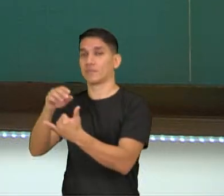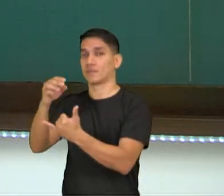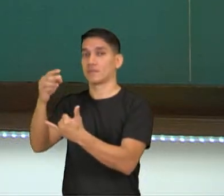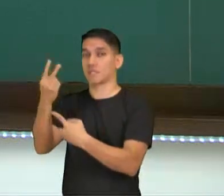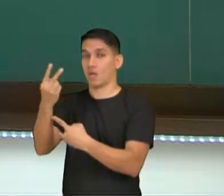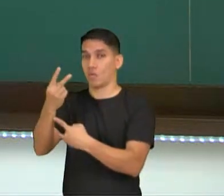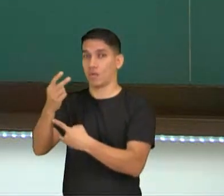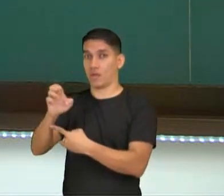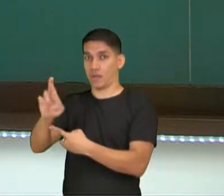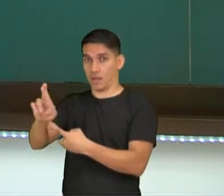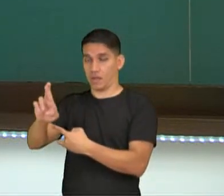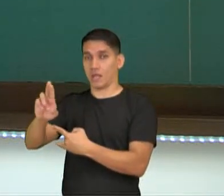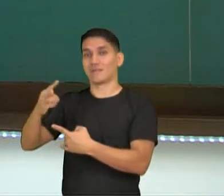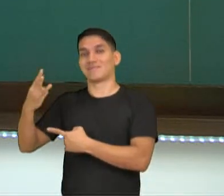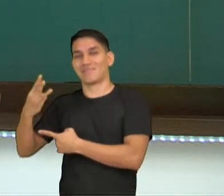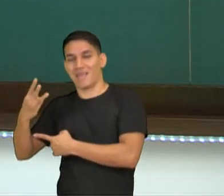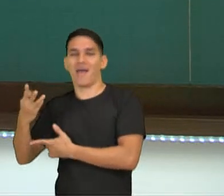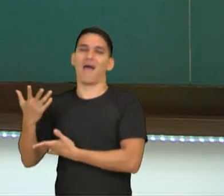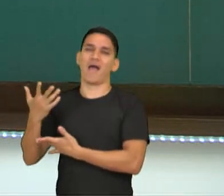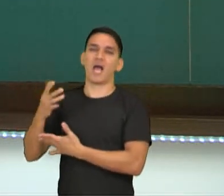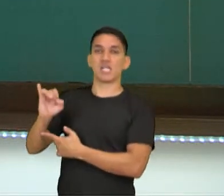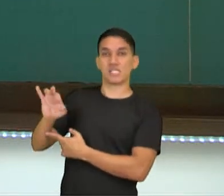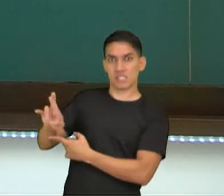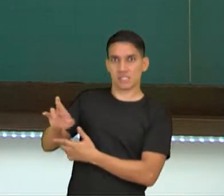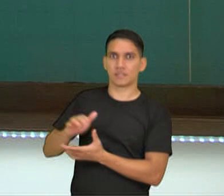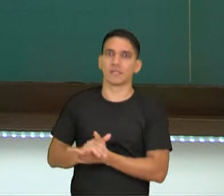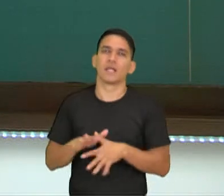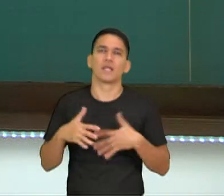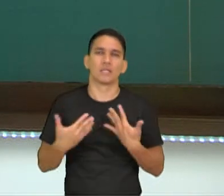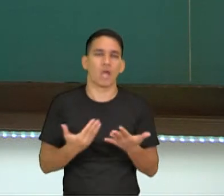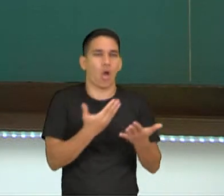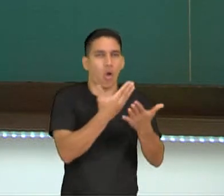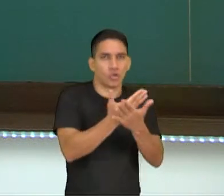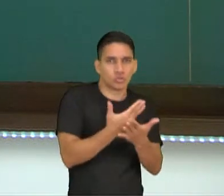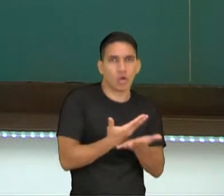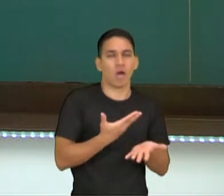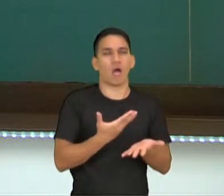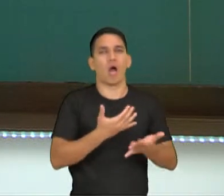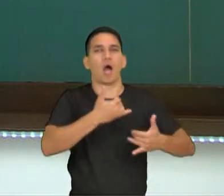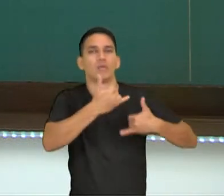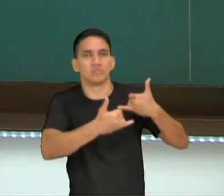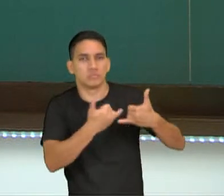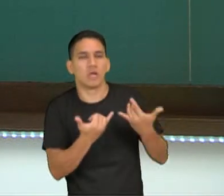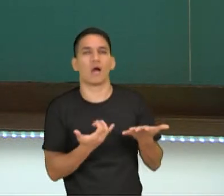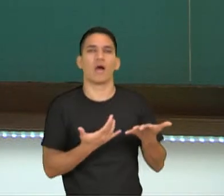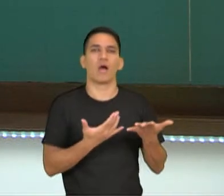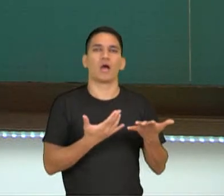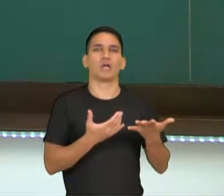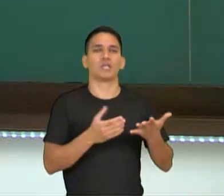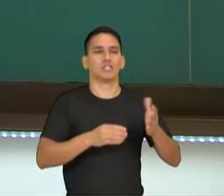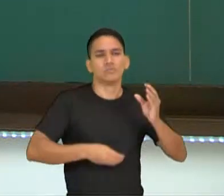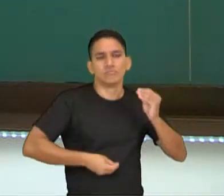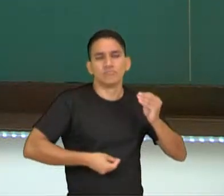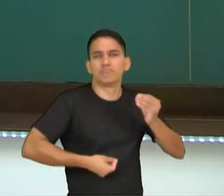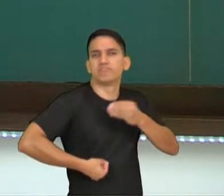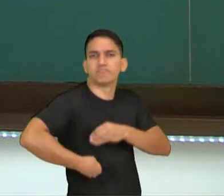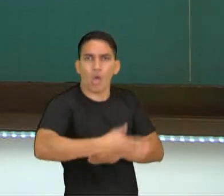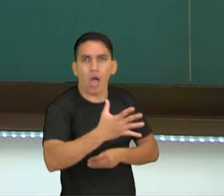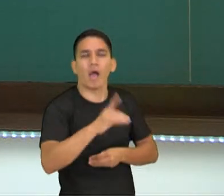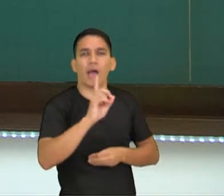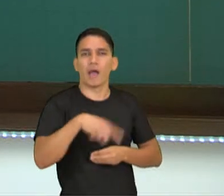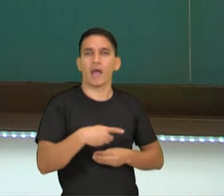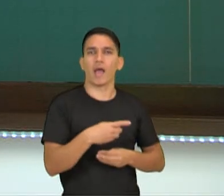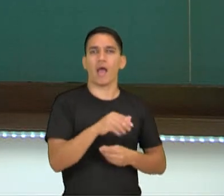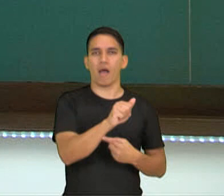Então, estudar, brincar, jogar, primeira conjugação. Fazer, correr, beber, segunda